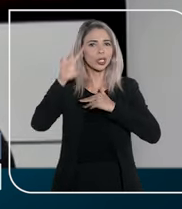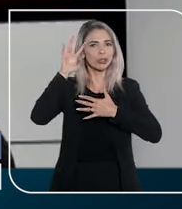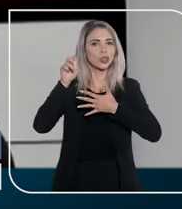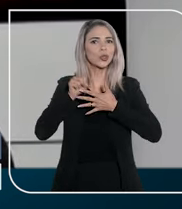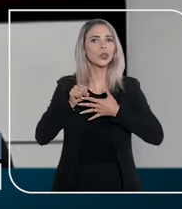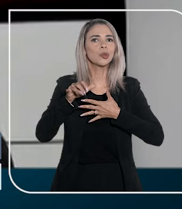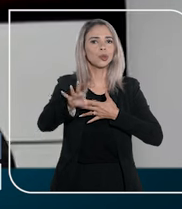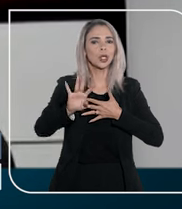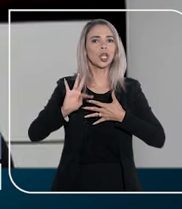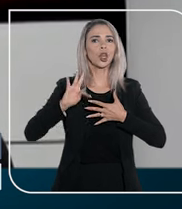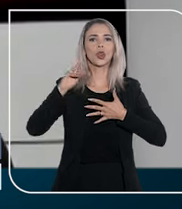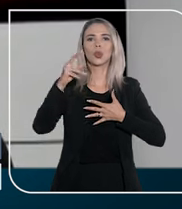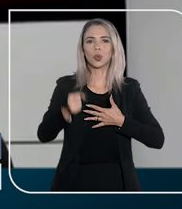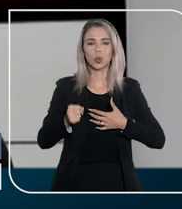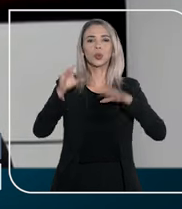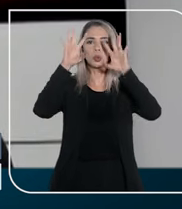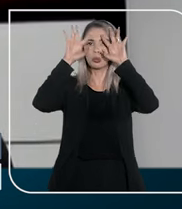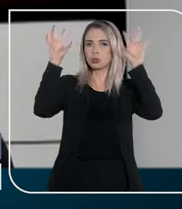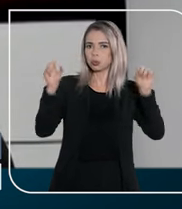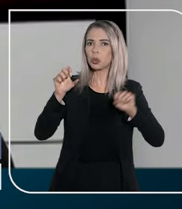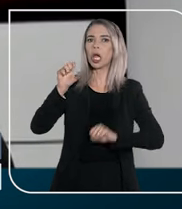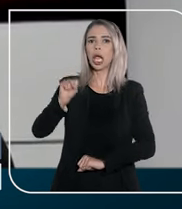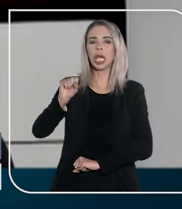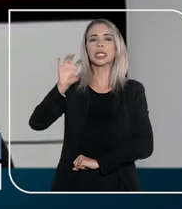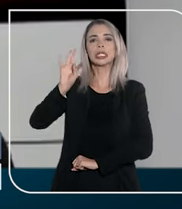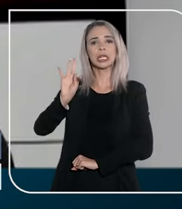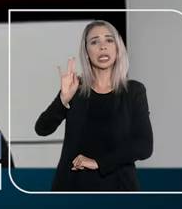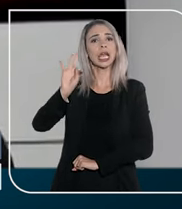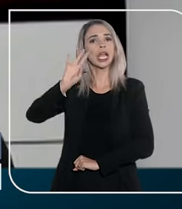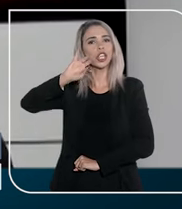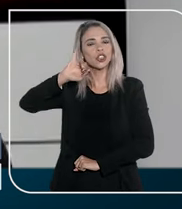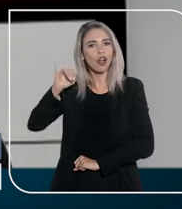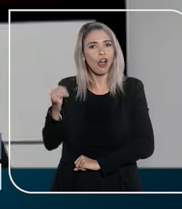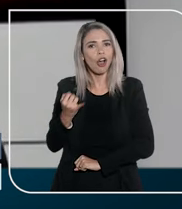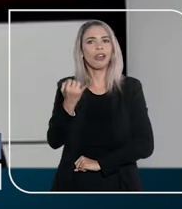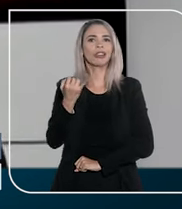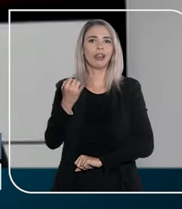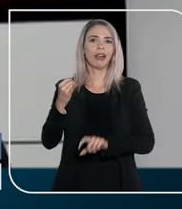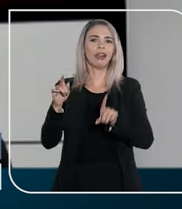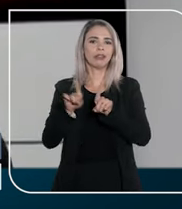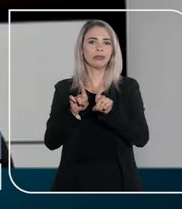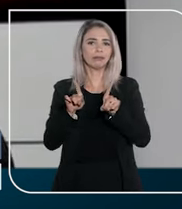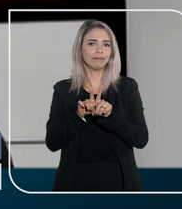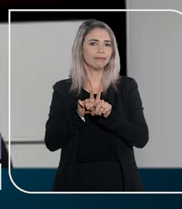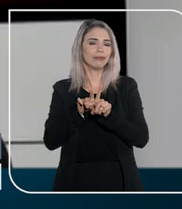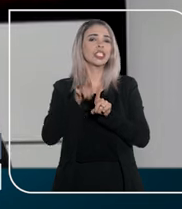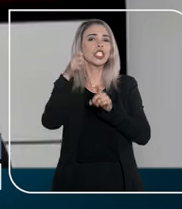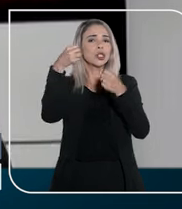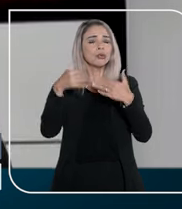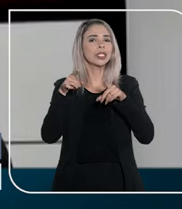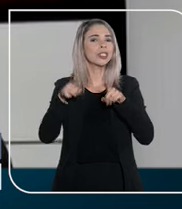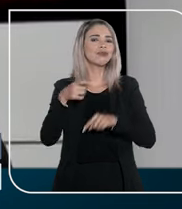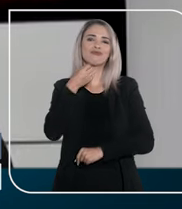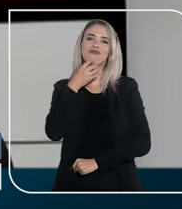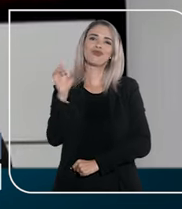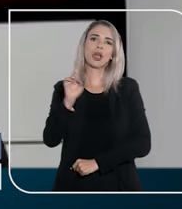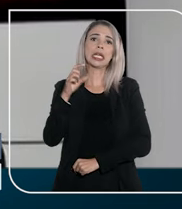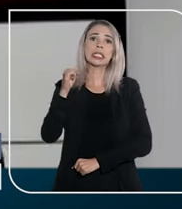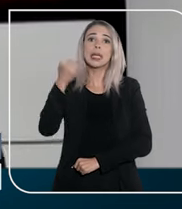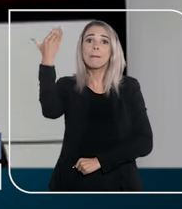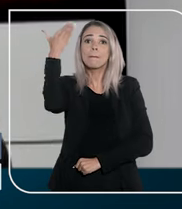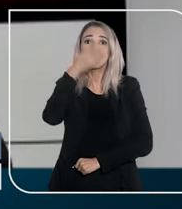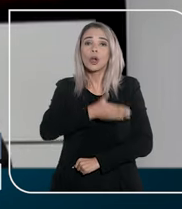todos os nossos tribunais, inclusive a do Superior Tribunal de Justiça, diz que não é a via adequada quando as provas não forem de